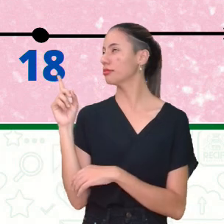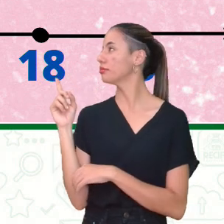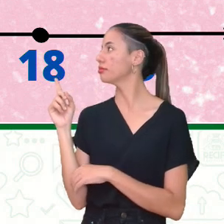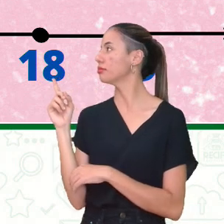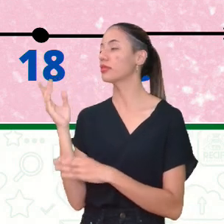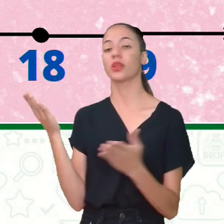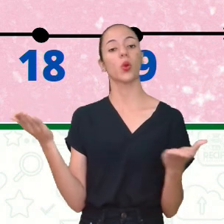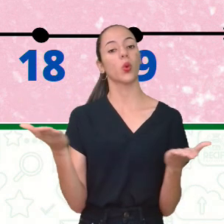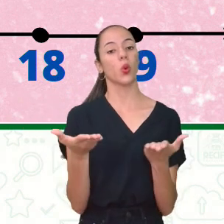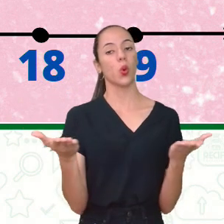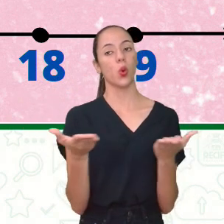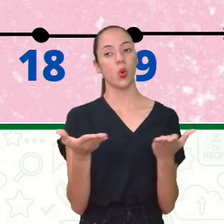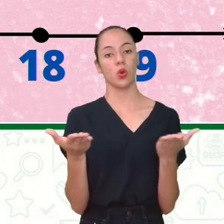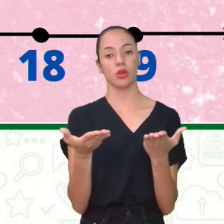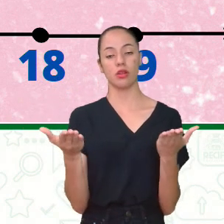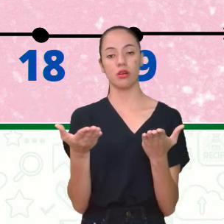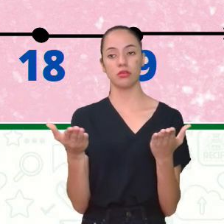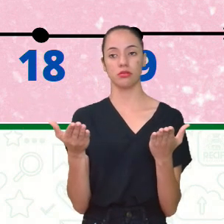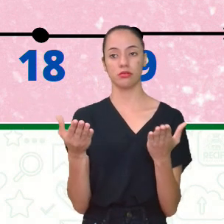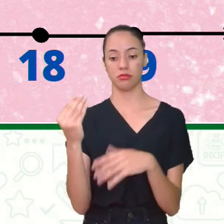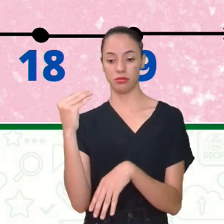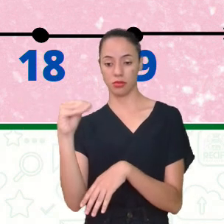e agora vamos marcar o